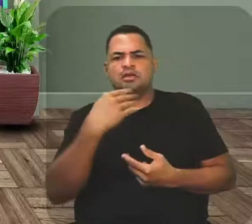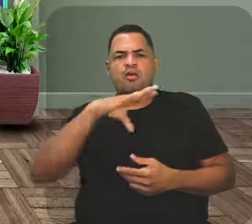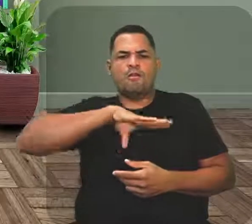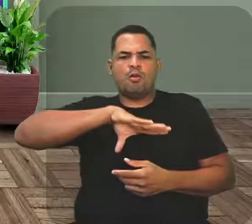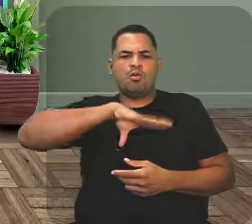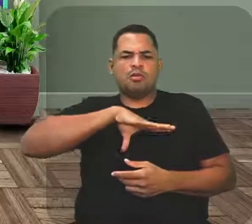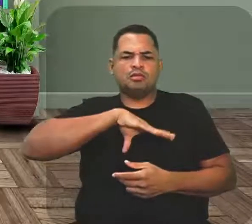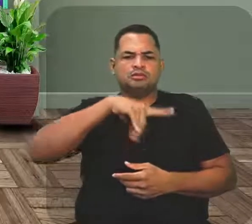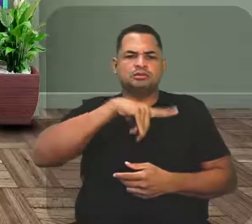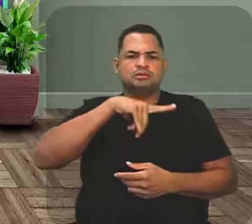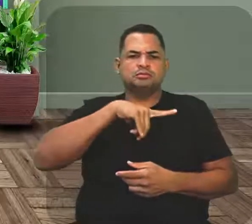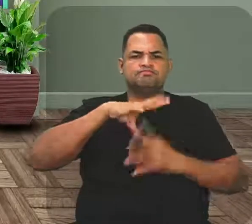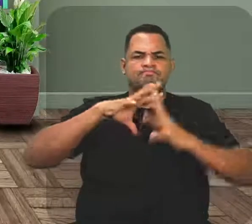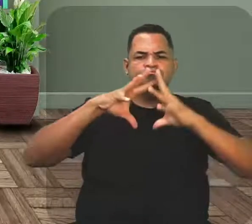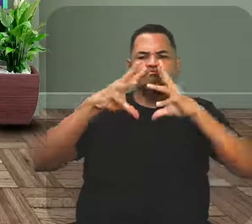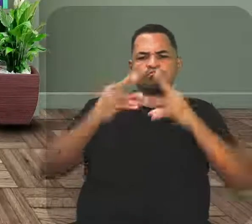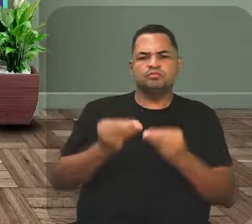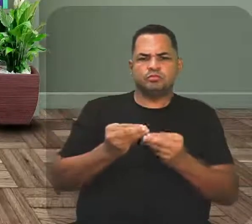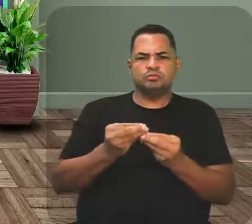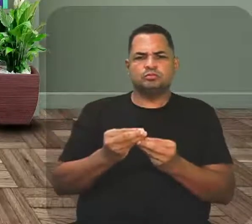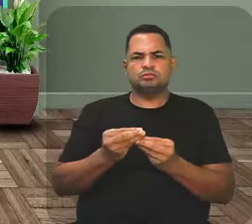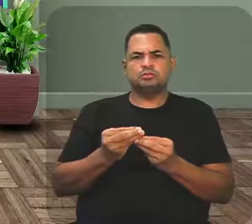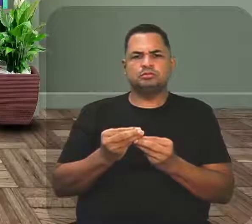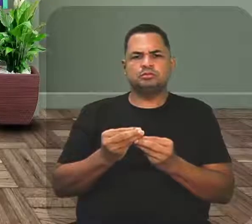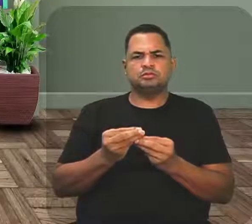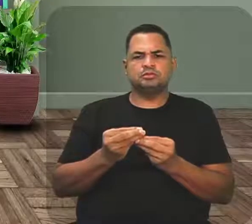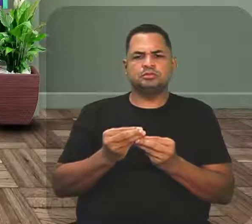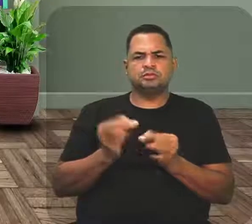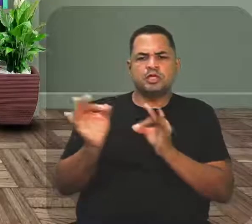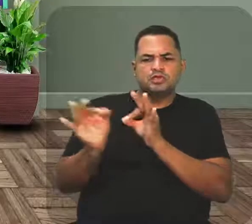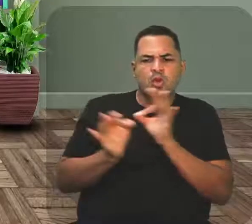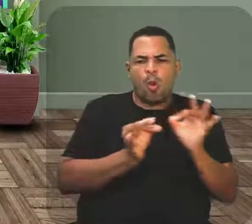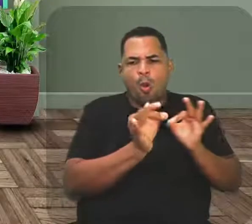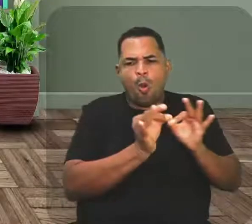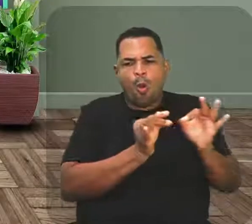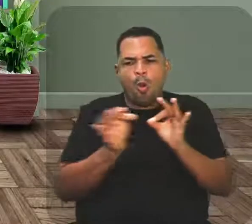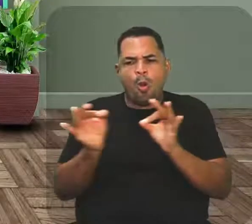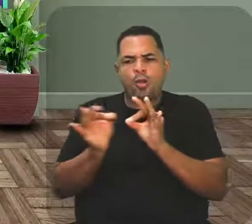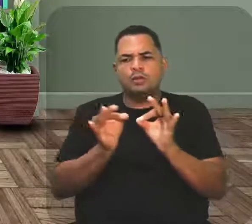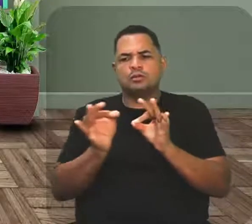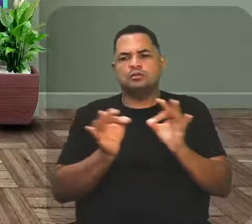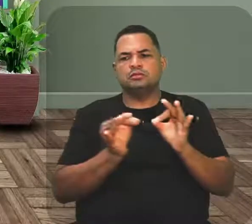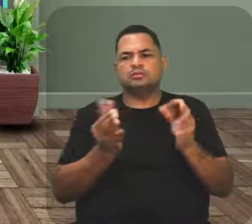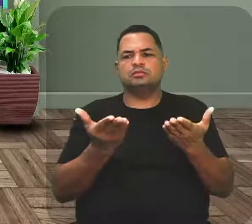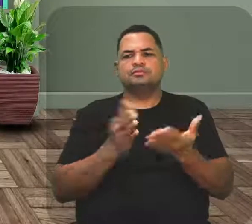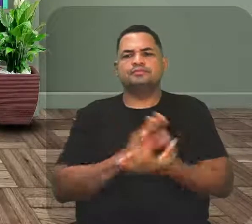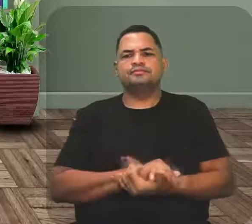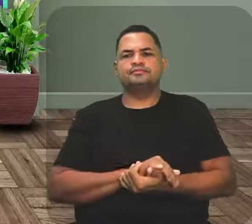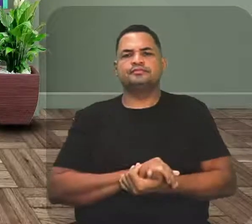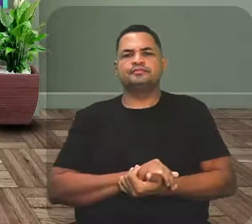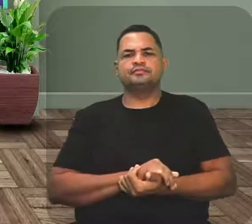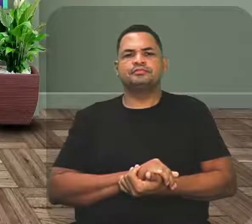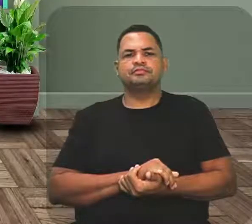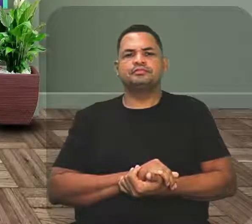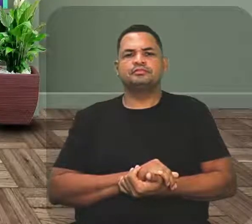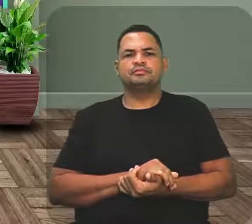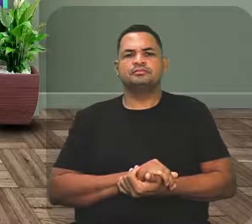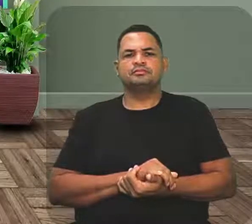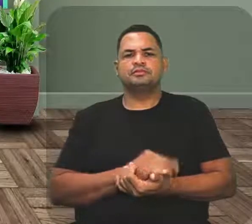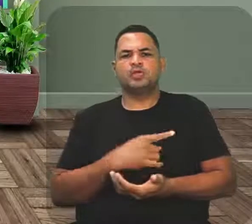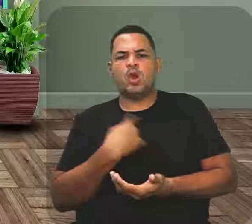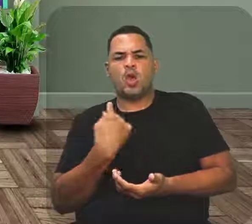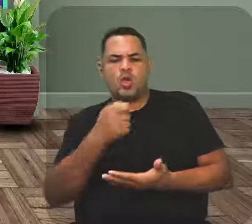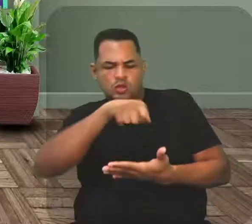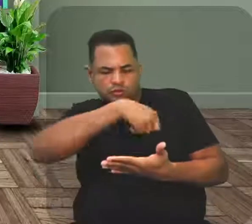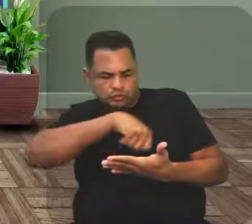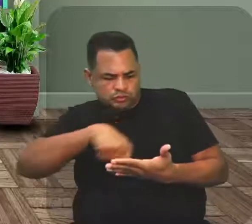tem aí todo a sua organização, né? Nós não falamos, nós não escrevemos,